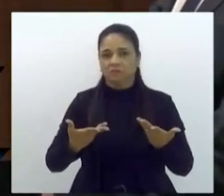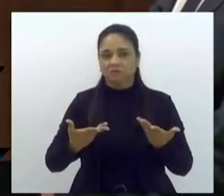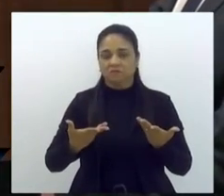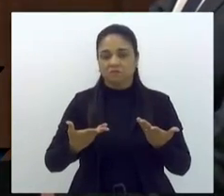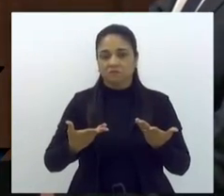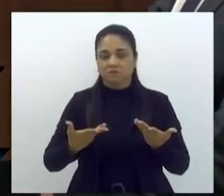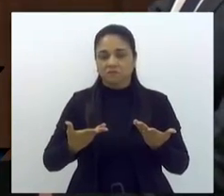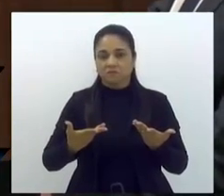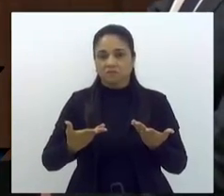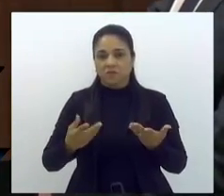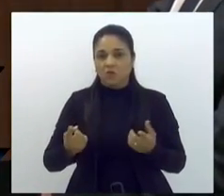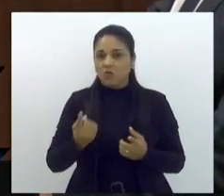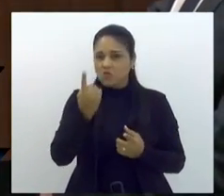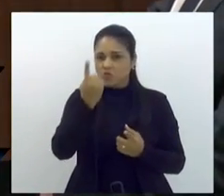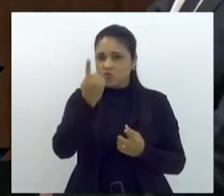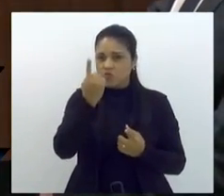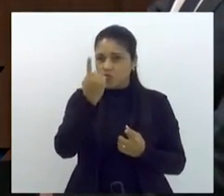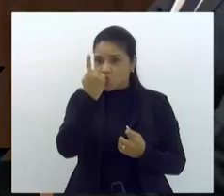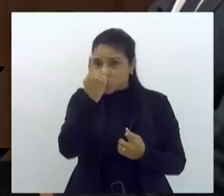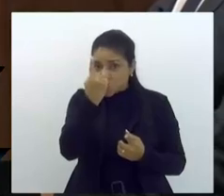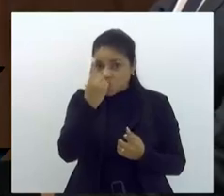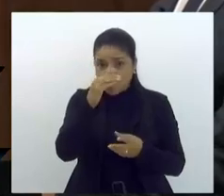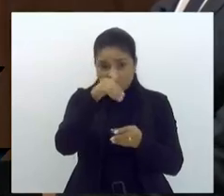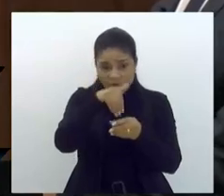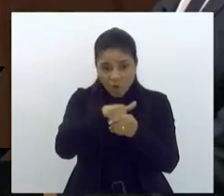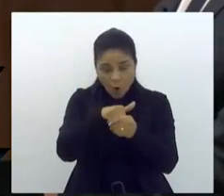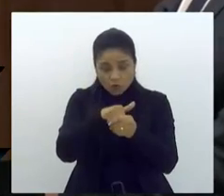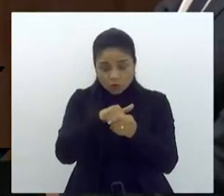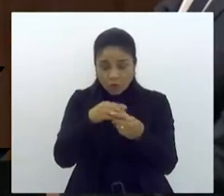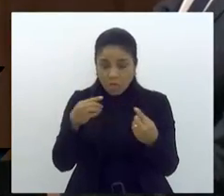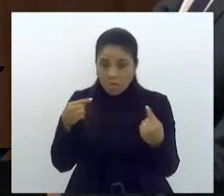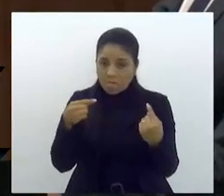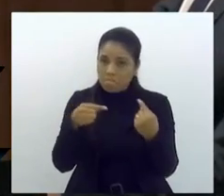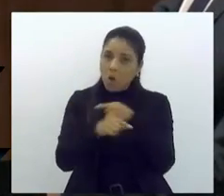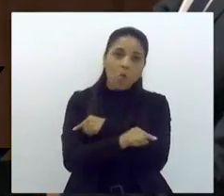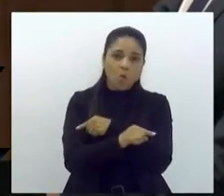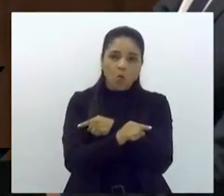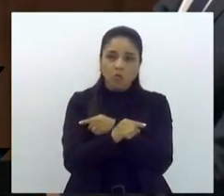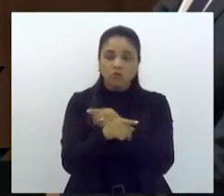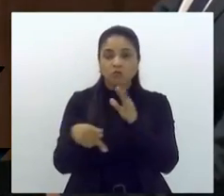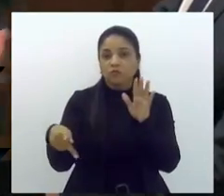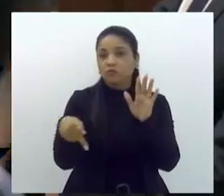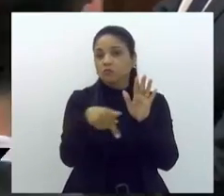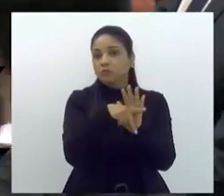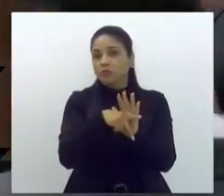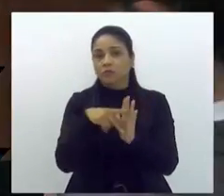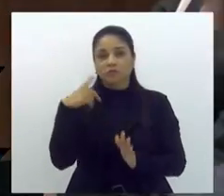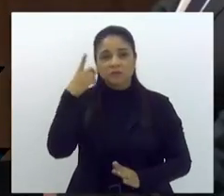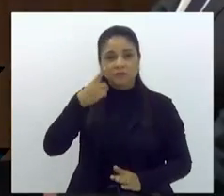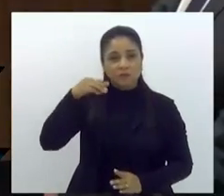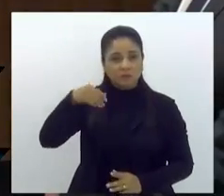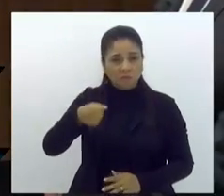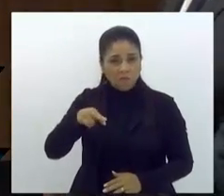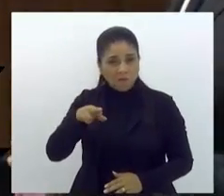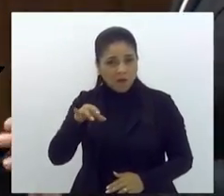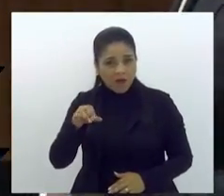foi um voto discordante Deputado dos Paulo lembrou do projeto do Márcio Gualberto